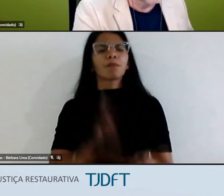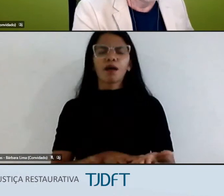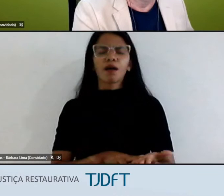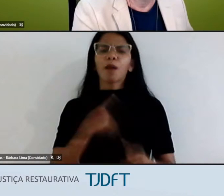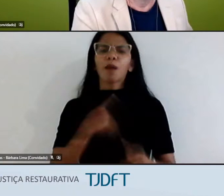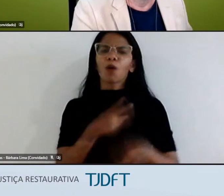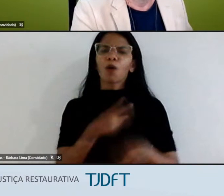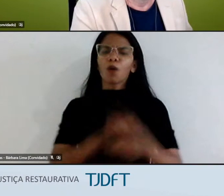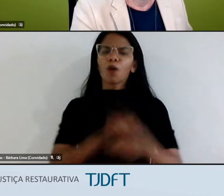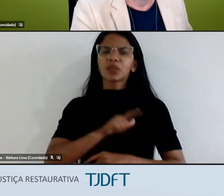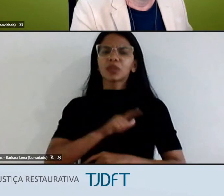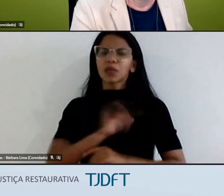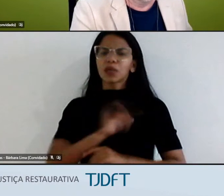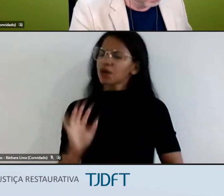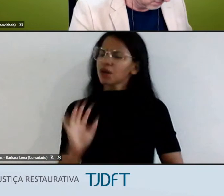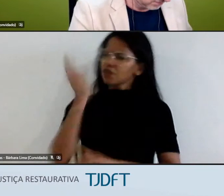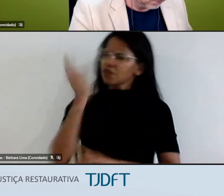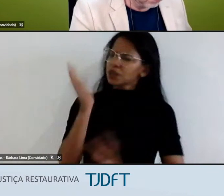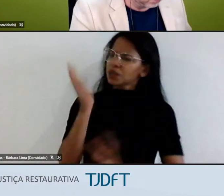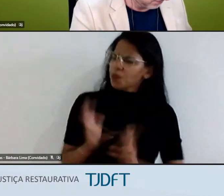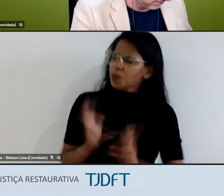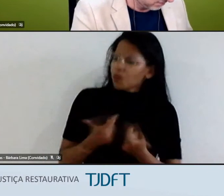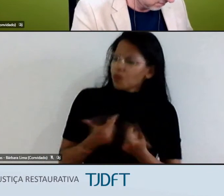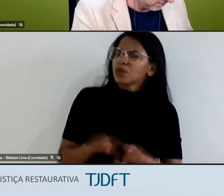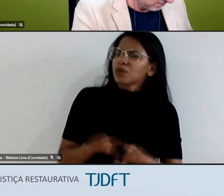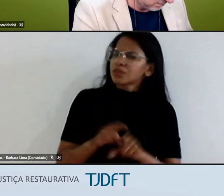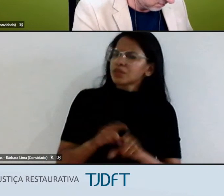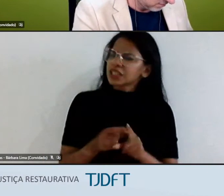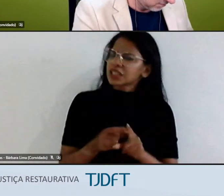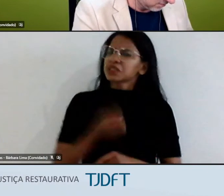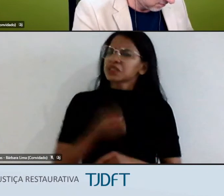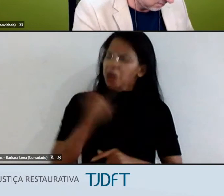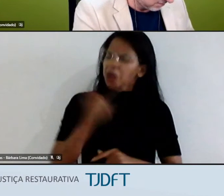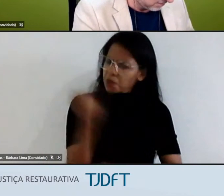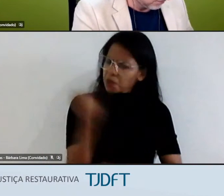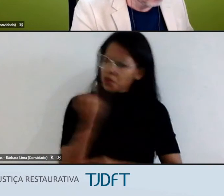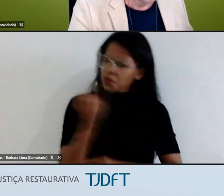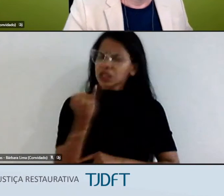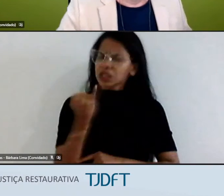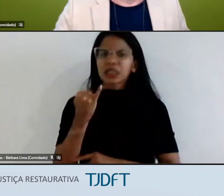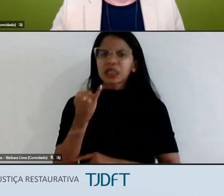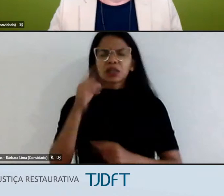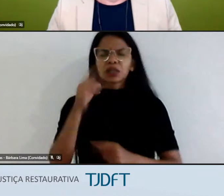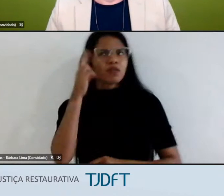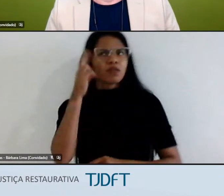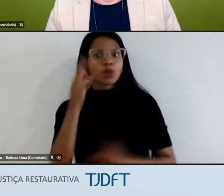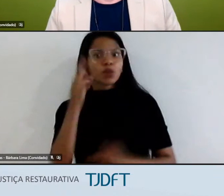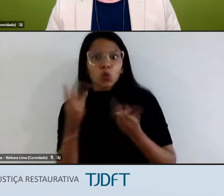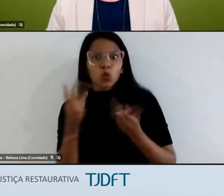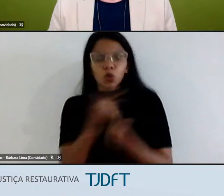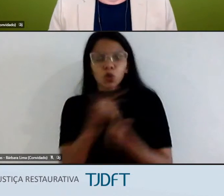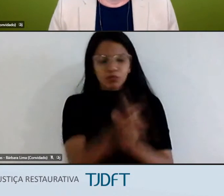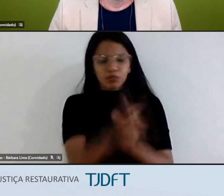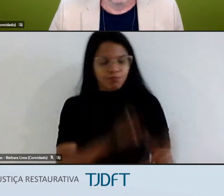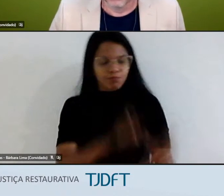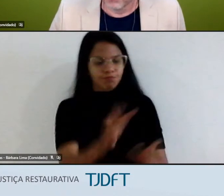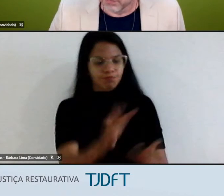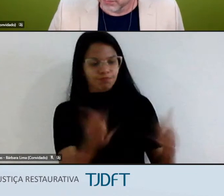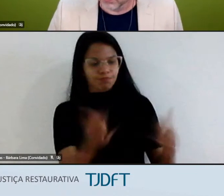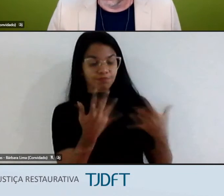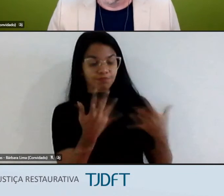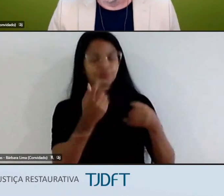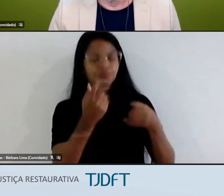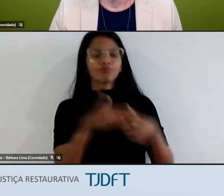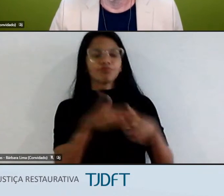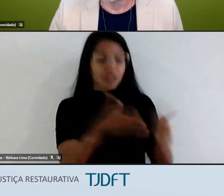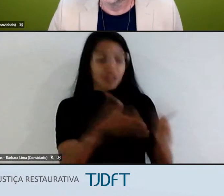evento proveitoso e fecundo em reflexões para todos os participantes. Gostaria, antes de